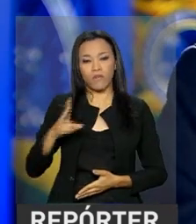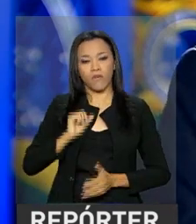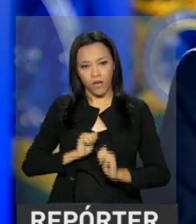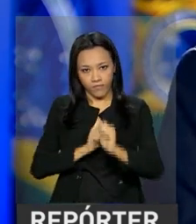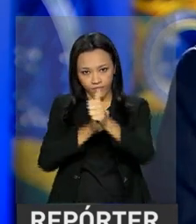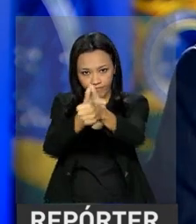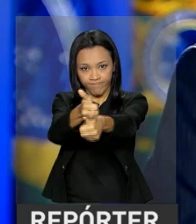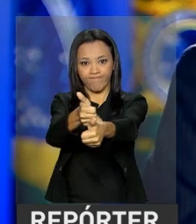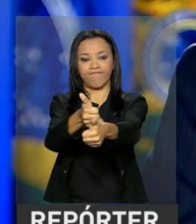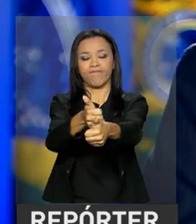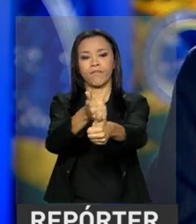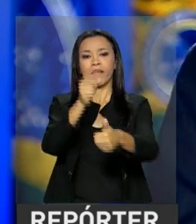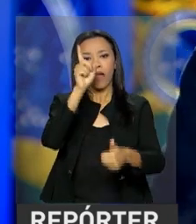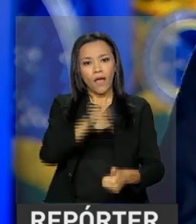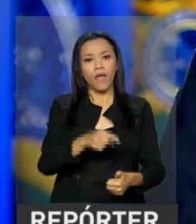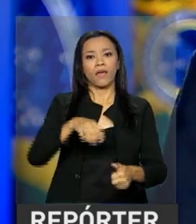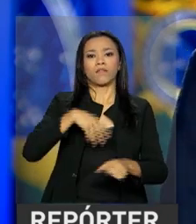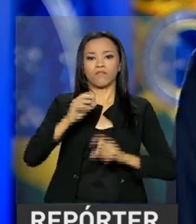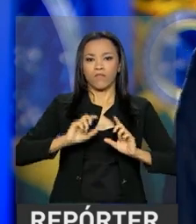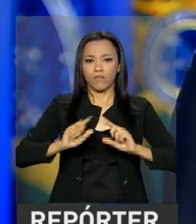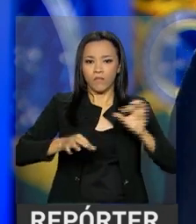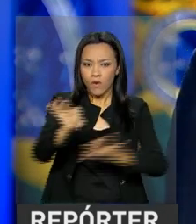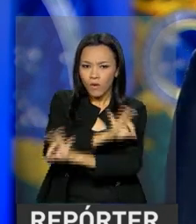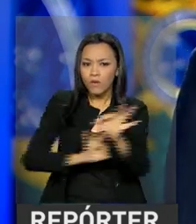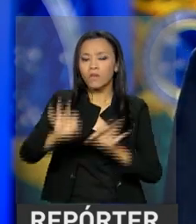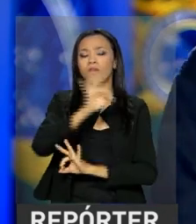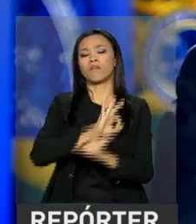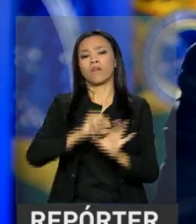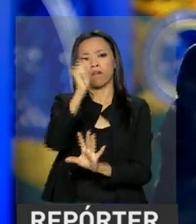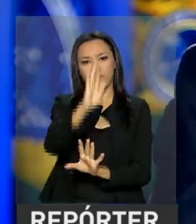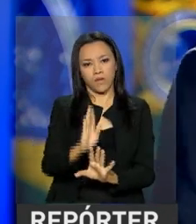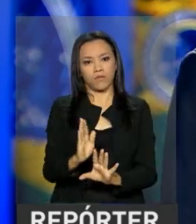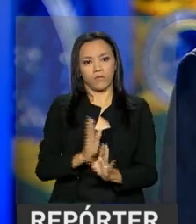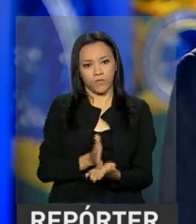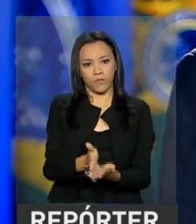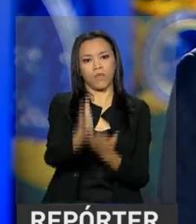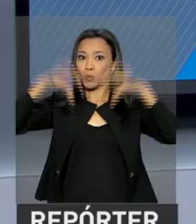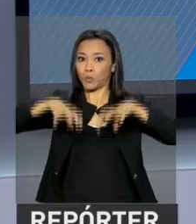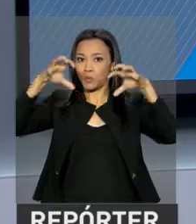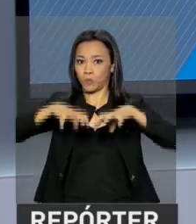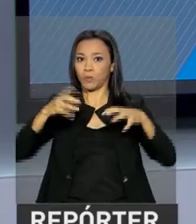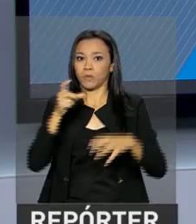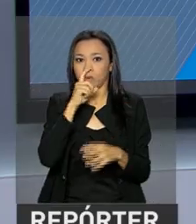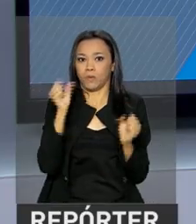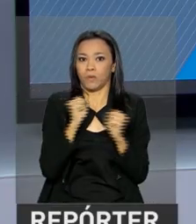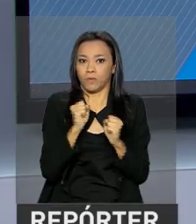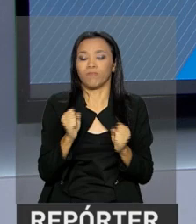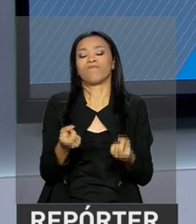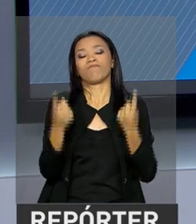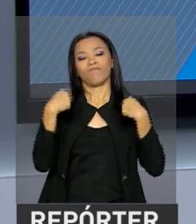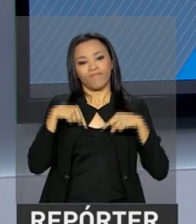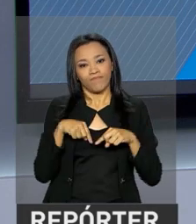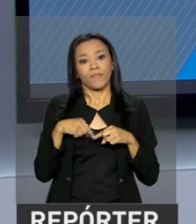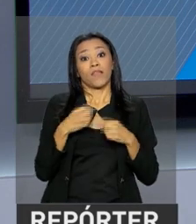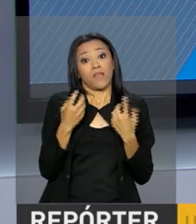colocar o brasil nos trilhos portanto vamos ao trabalho o